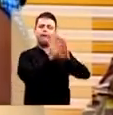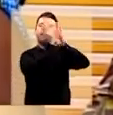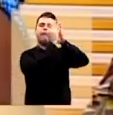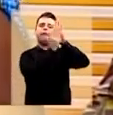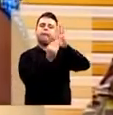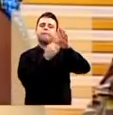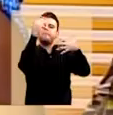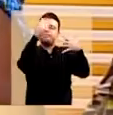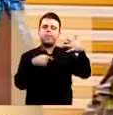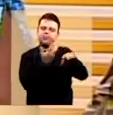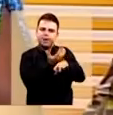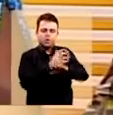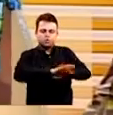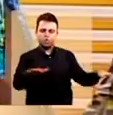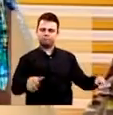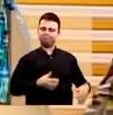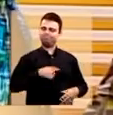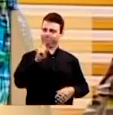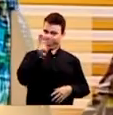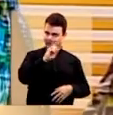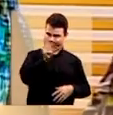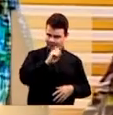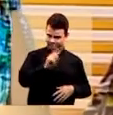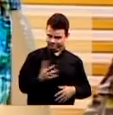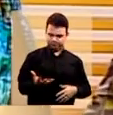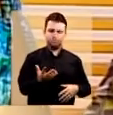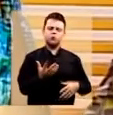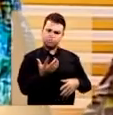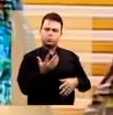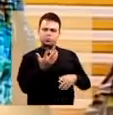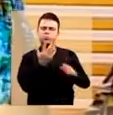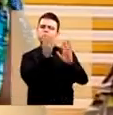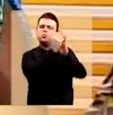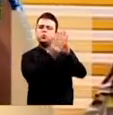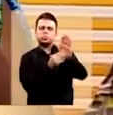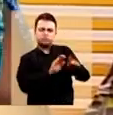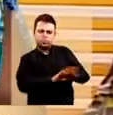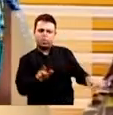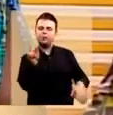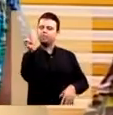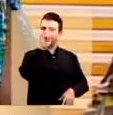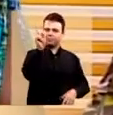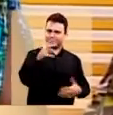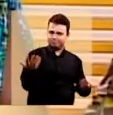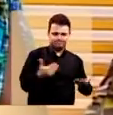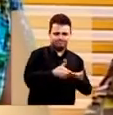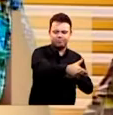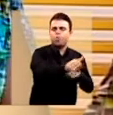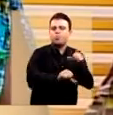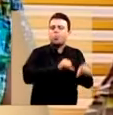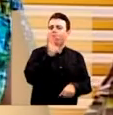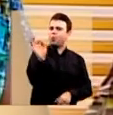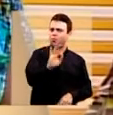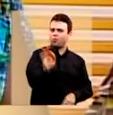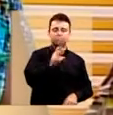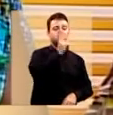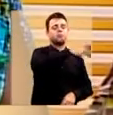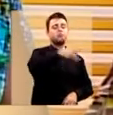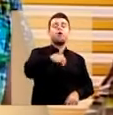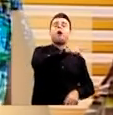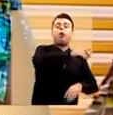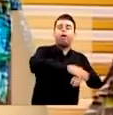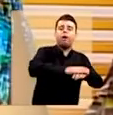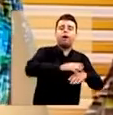formação conteudista. A nossa grande questão não é somente o conteúdo. Não vai mudar nada se a professora